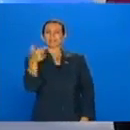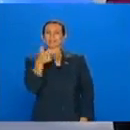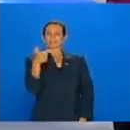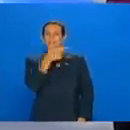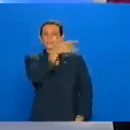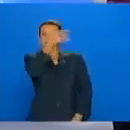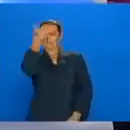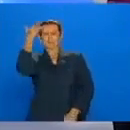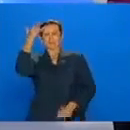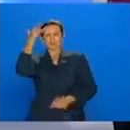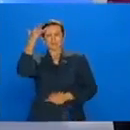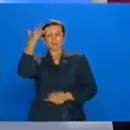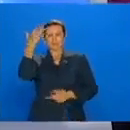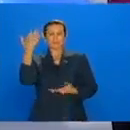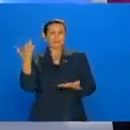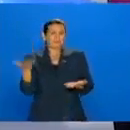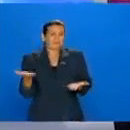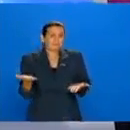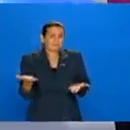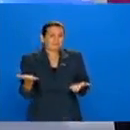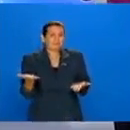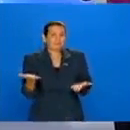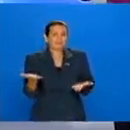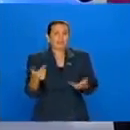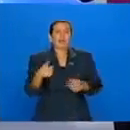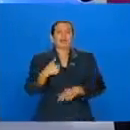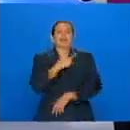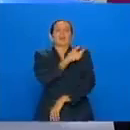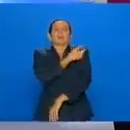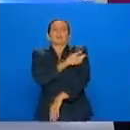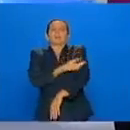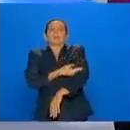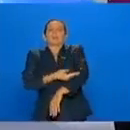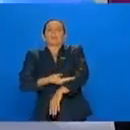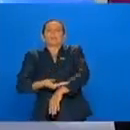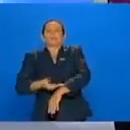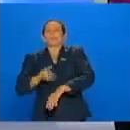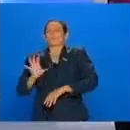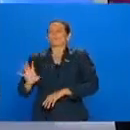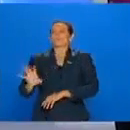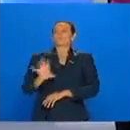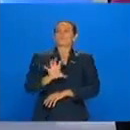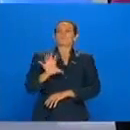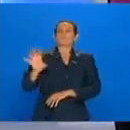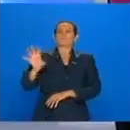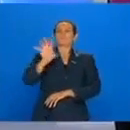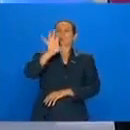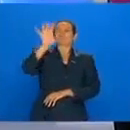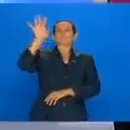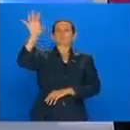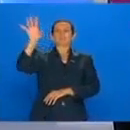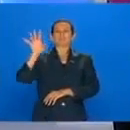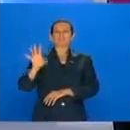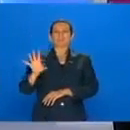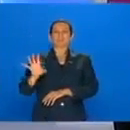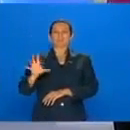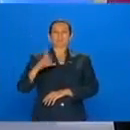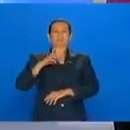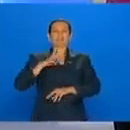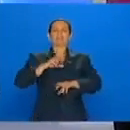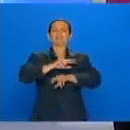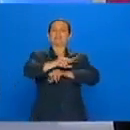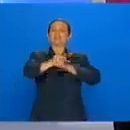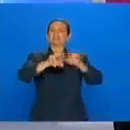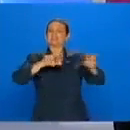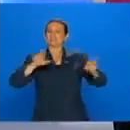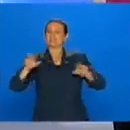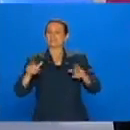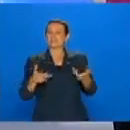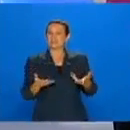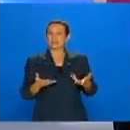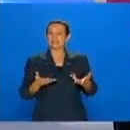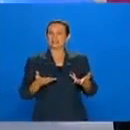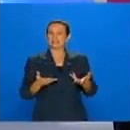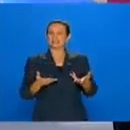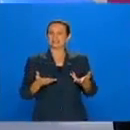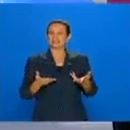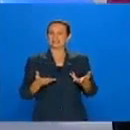discurso, se referindo ao outro, ao fenômeno do discurso, o qual se está se